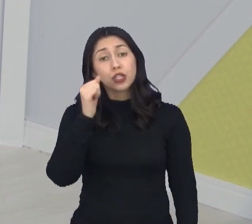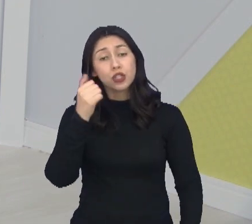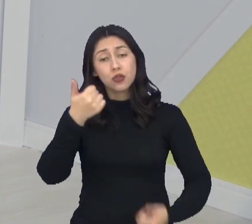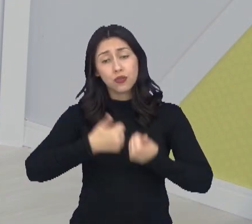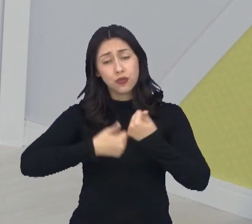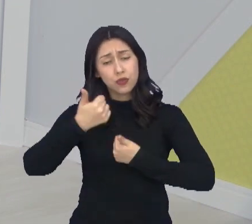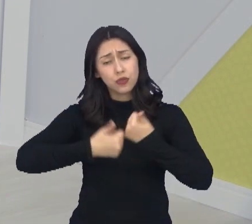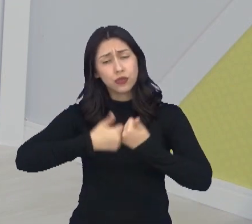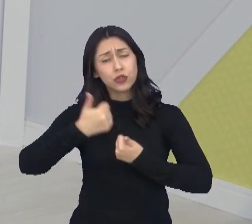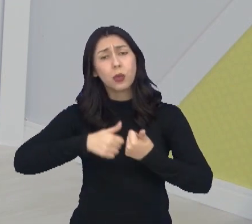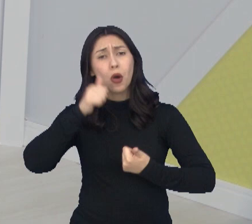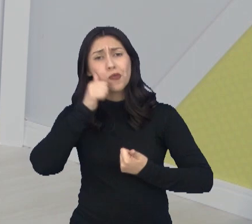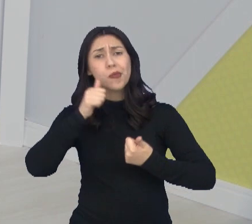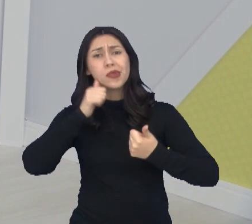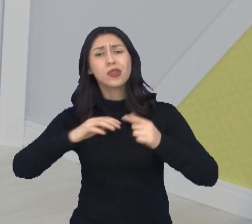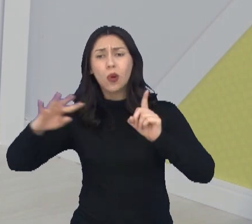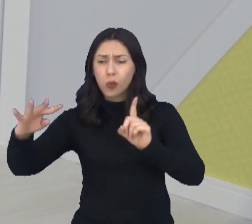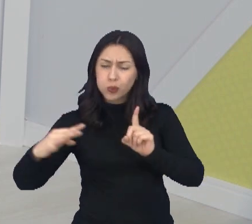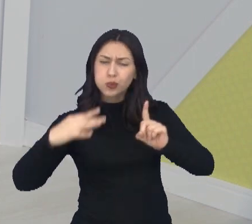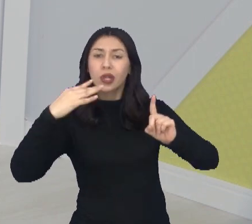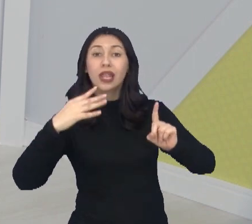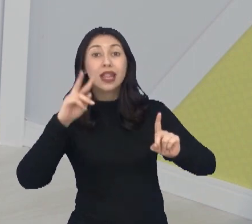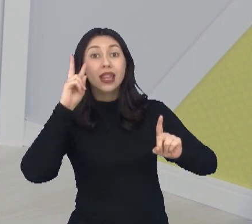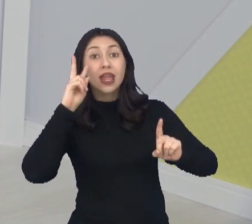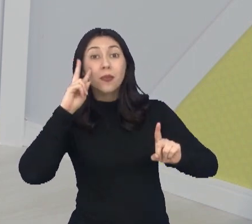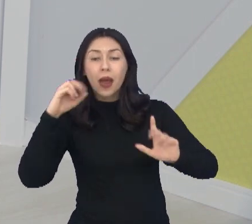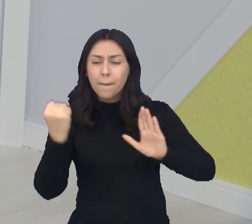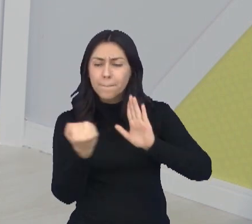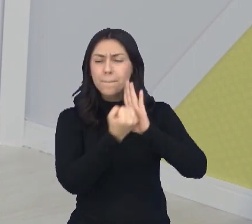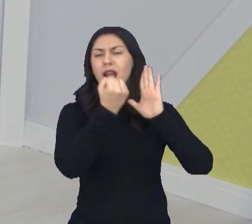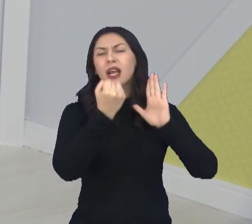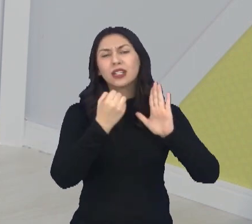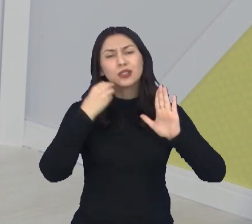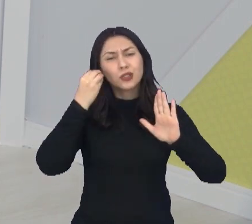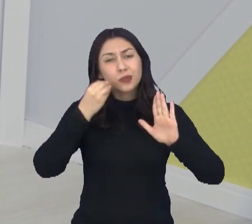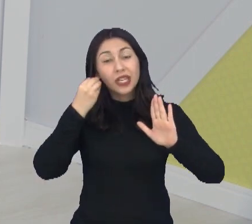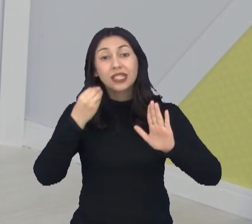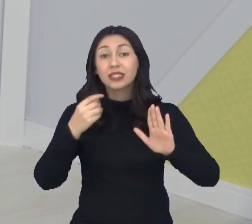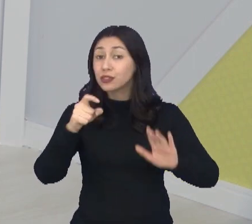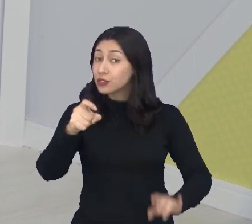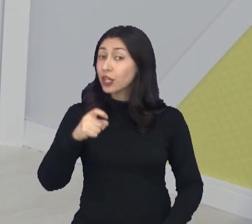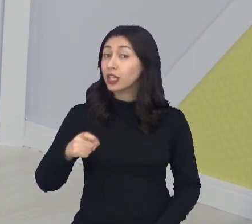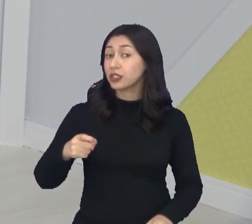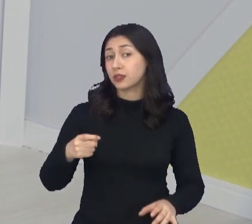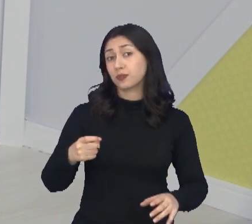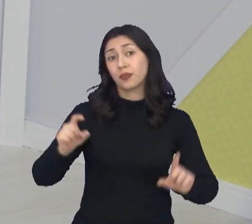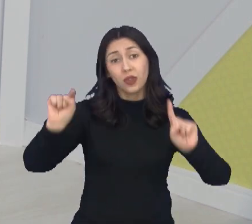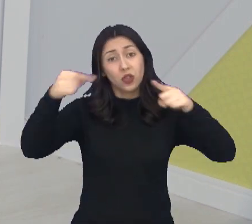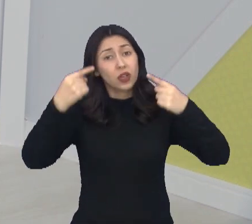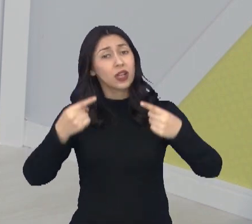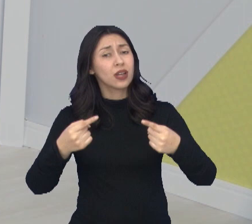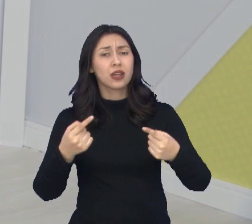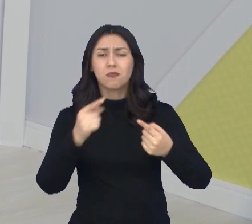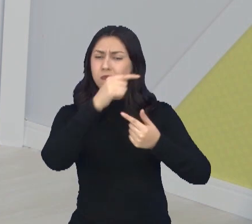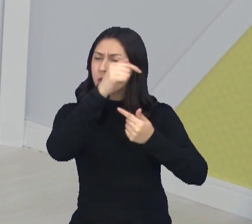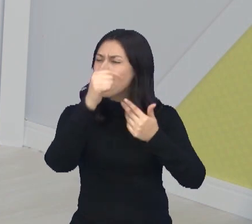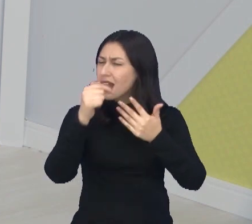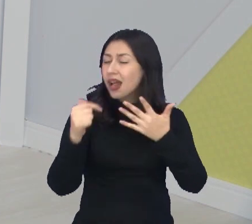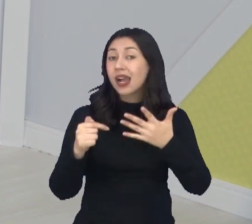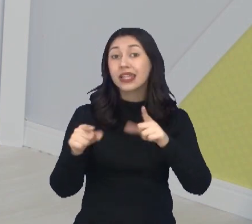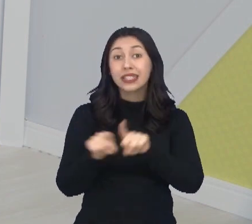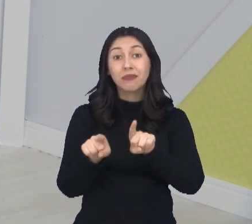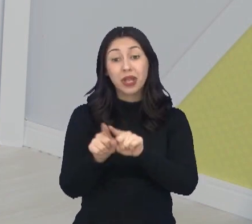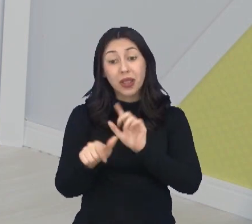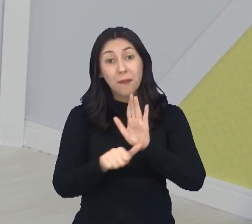relembrar momentos marcantes da modalidade, a partir da experiência de ex-jogadoras, ex-dirigentes e também da